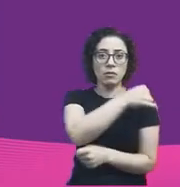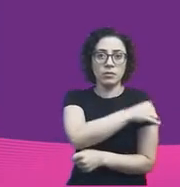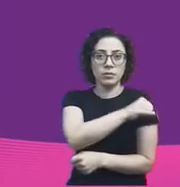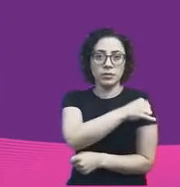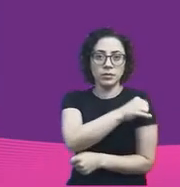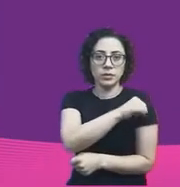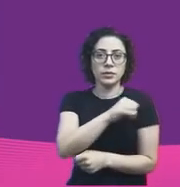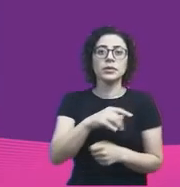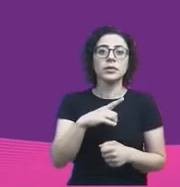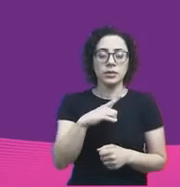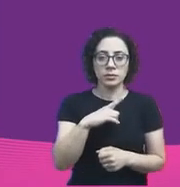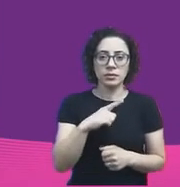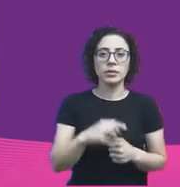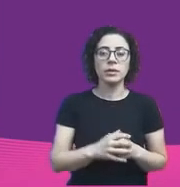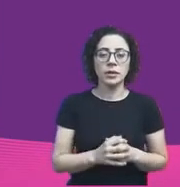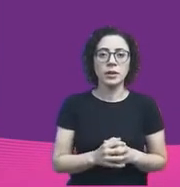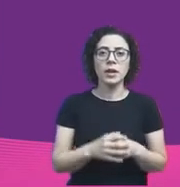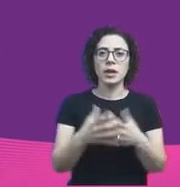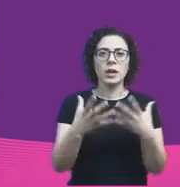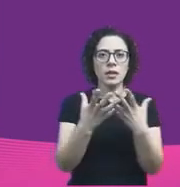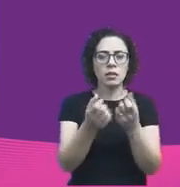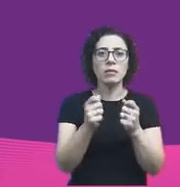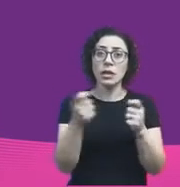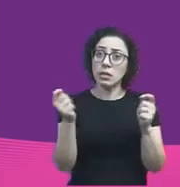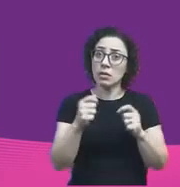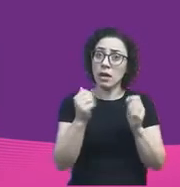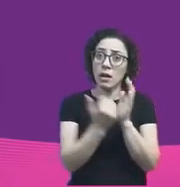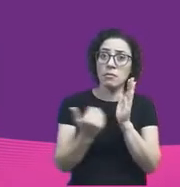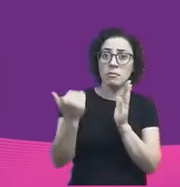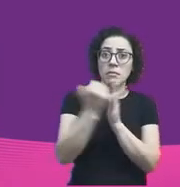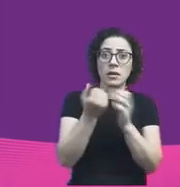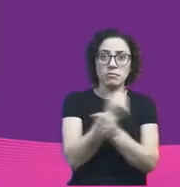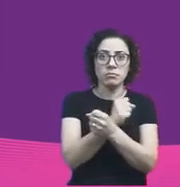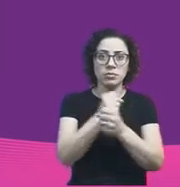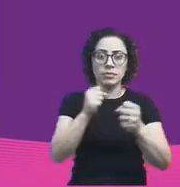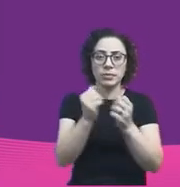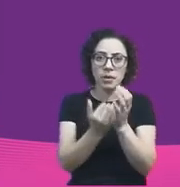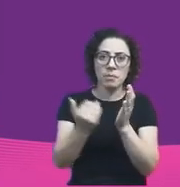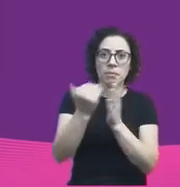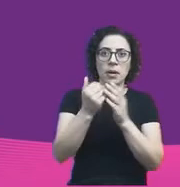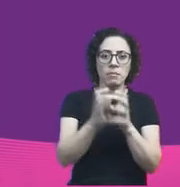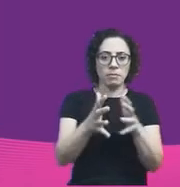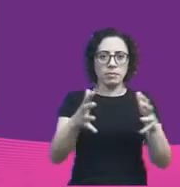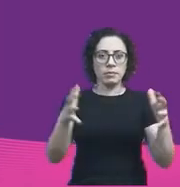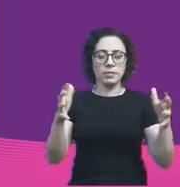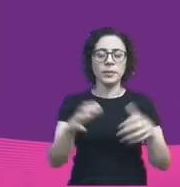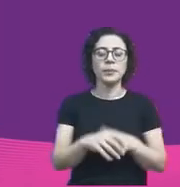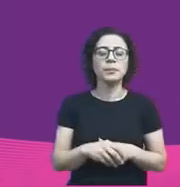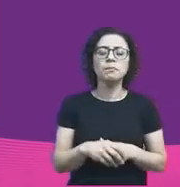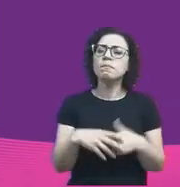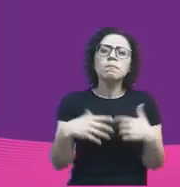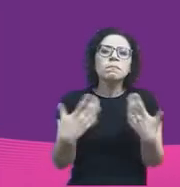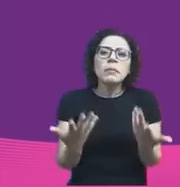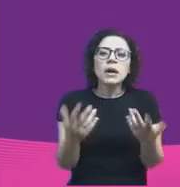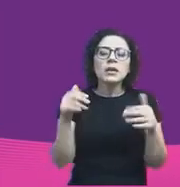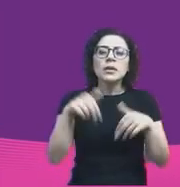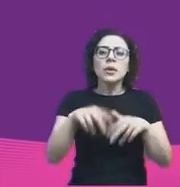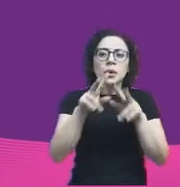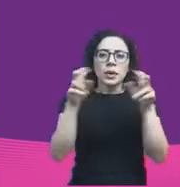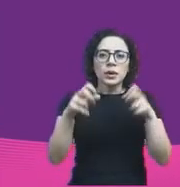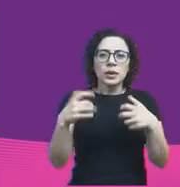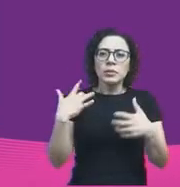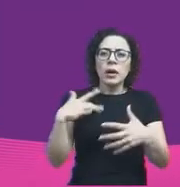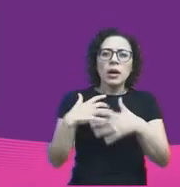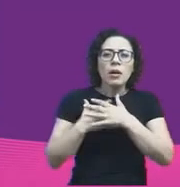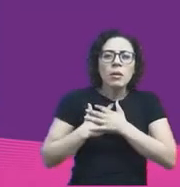leitos operantes, com a possibilidade de crescer até 430. Bom, compaixão é um dos valores da nossa